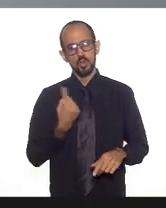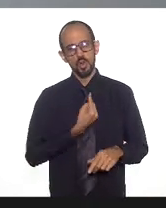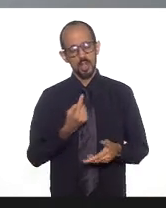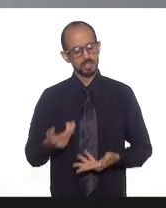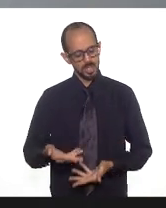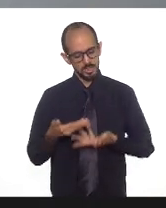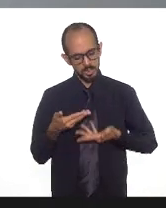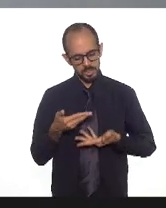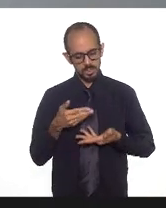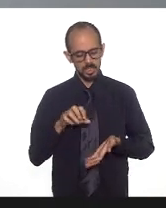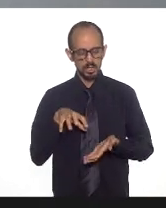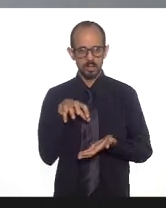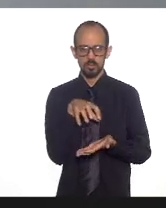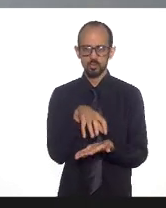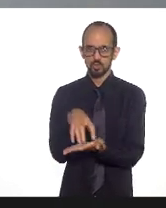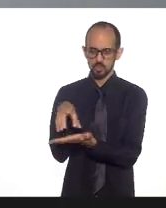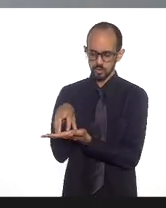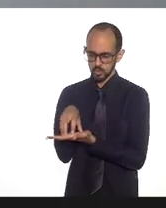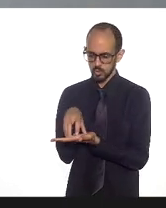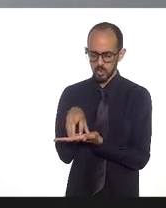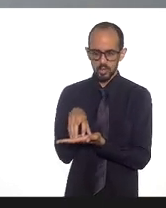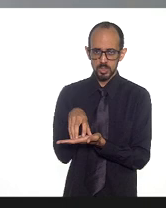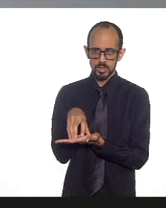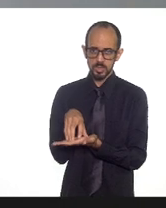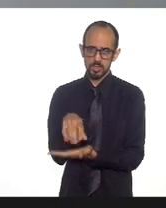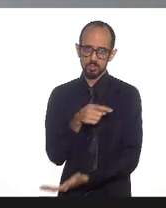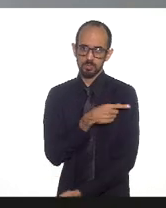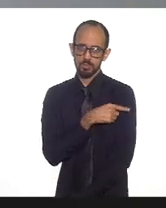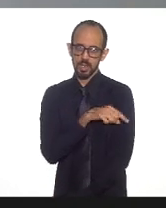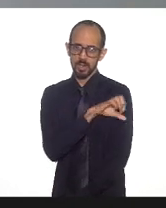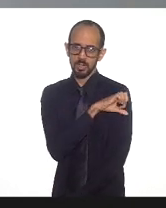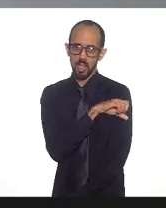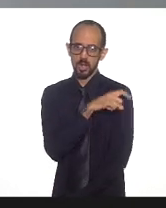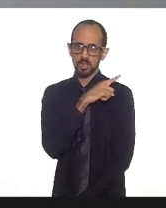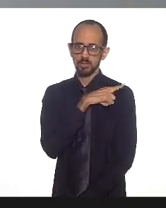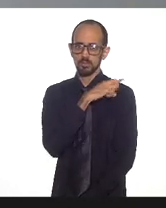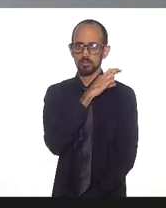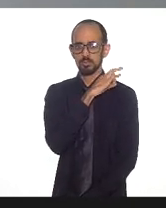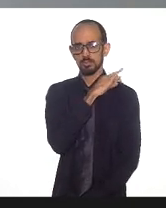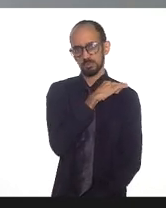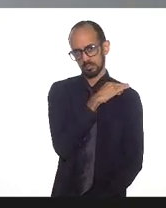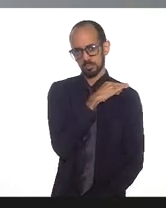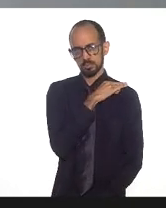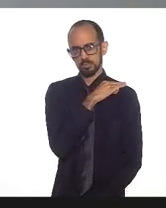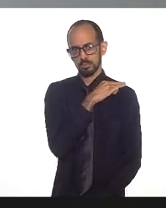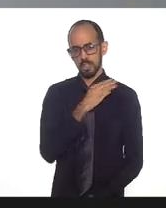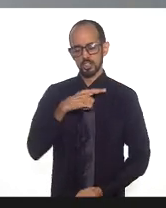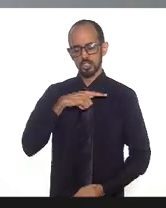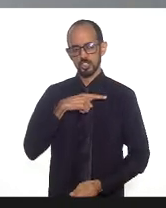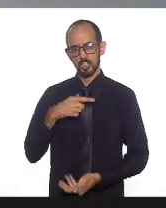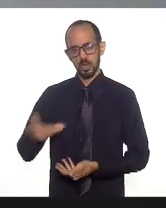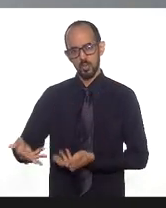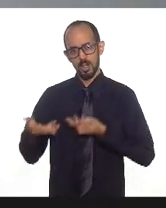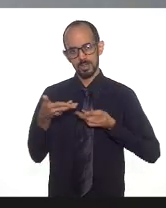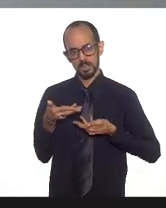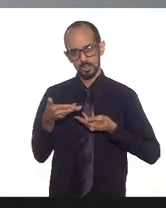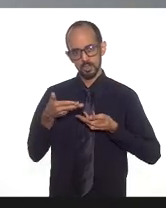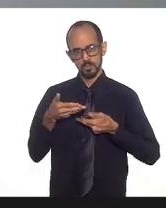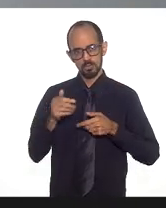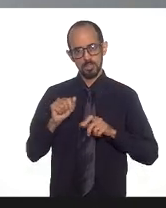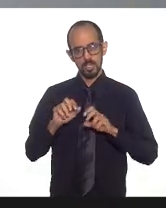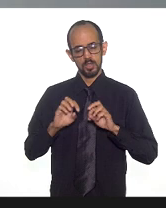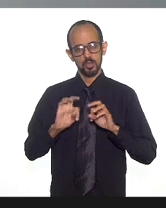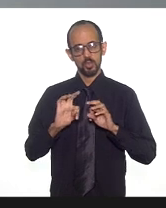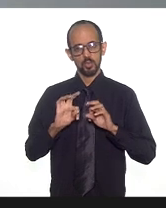segmento do fundamental e do médio. Né? Nós temos um grande atendimento, ela é, na realidade,